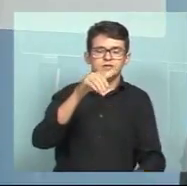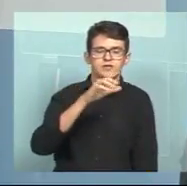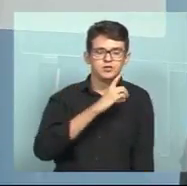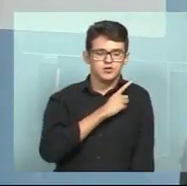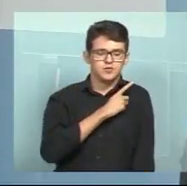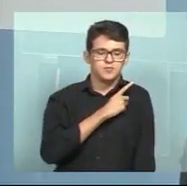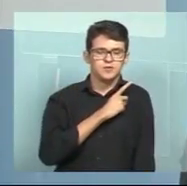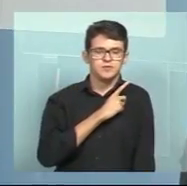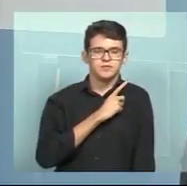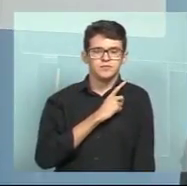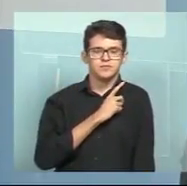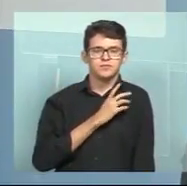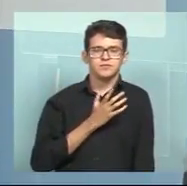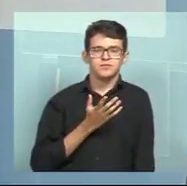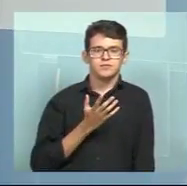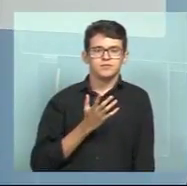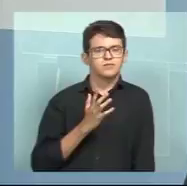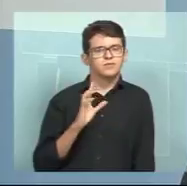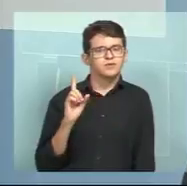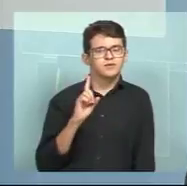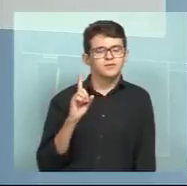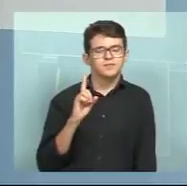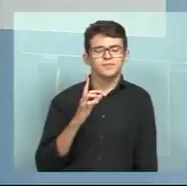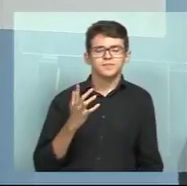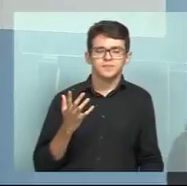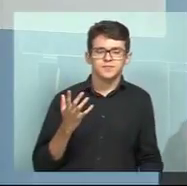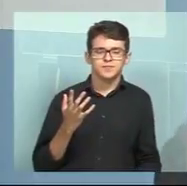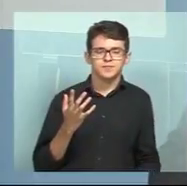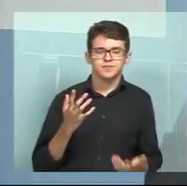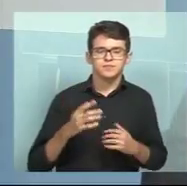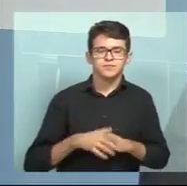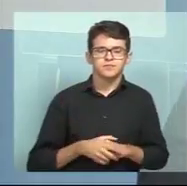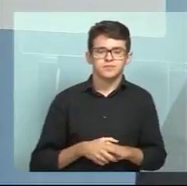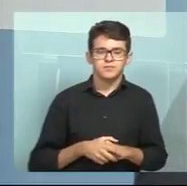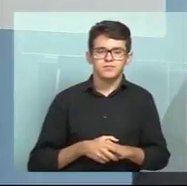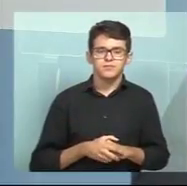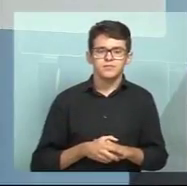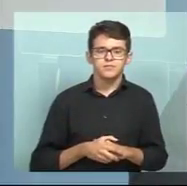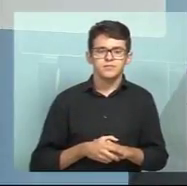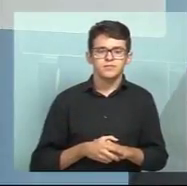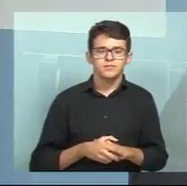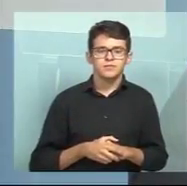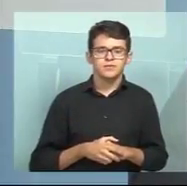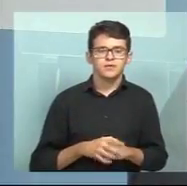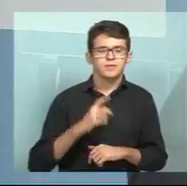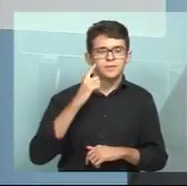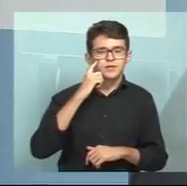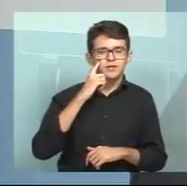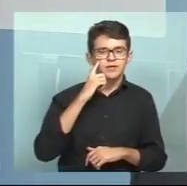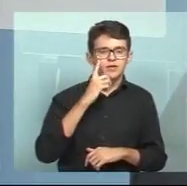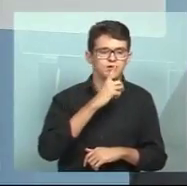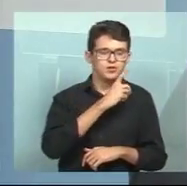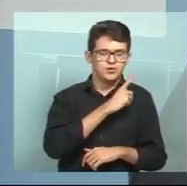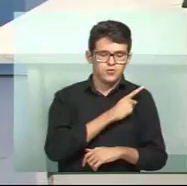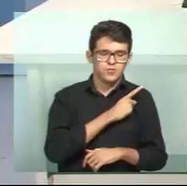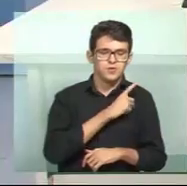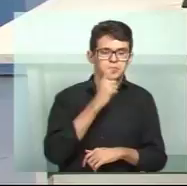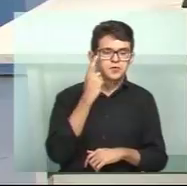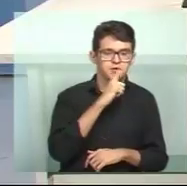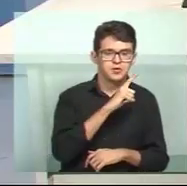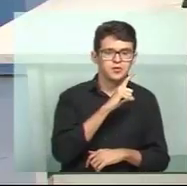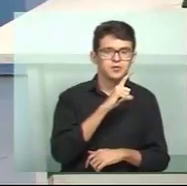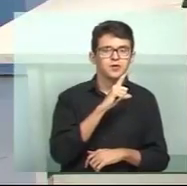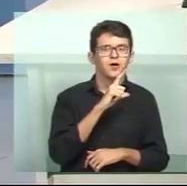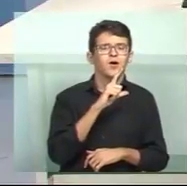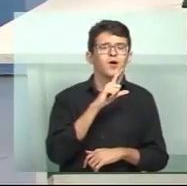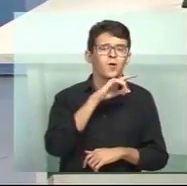Dilma foi um governo muito ruim. Mas o que seria se tivesse dado a Aécio? Eu penso agora. Então,